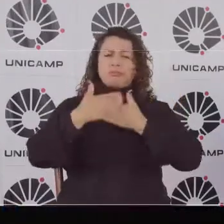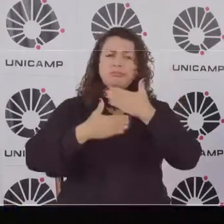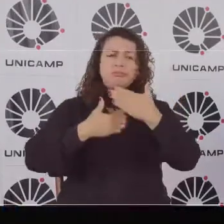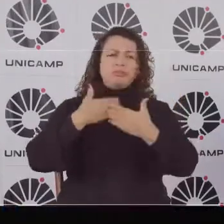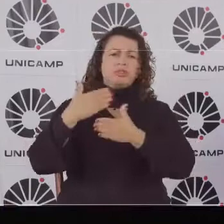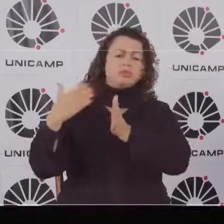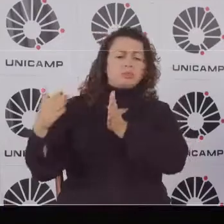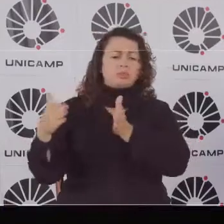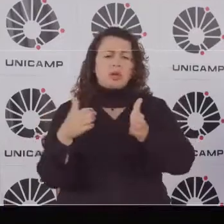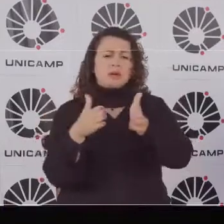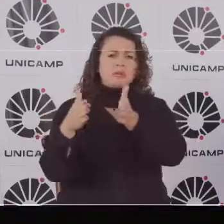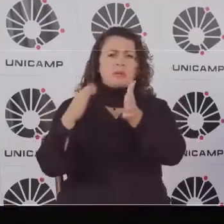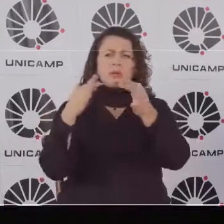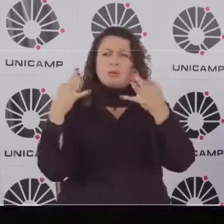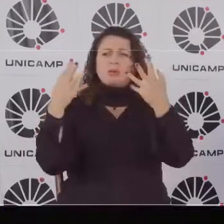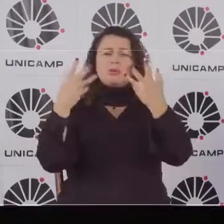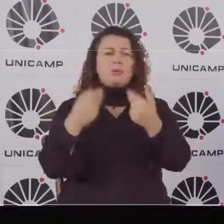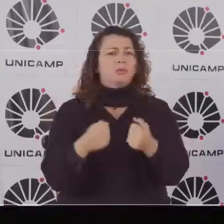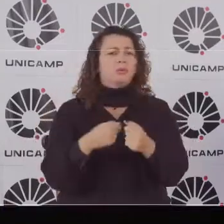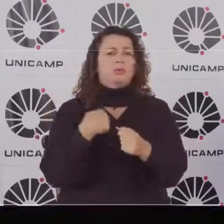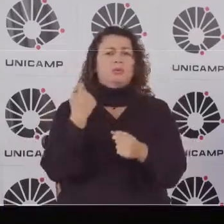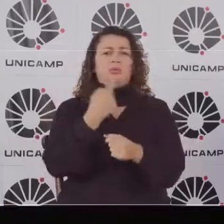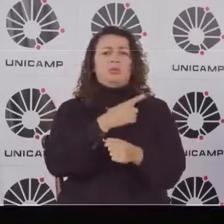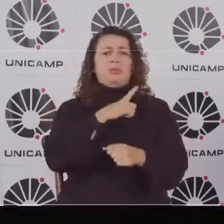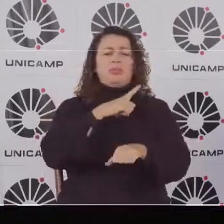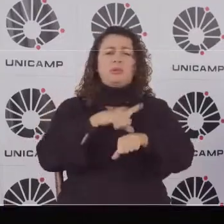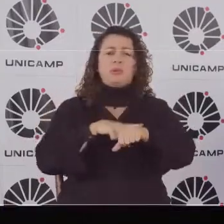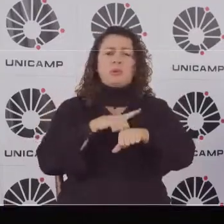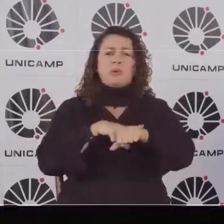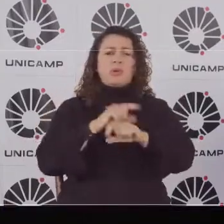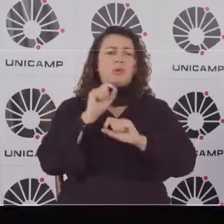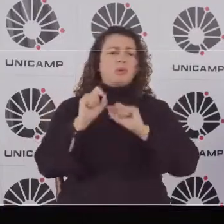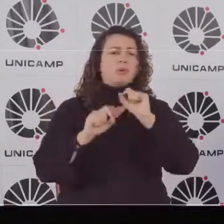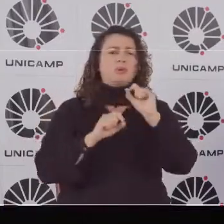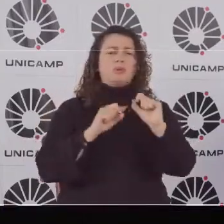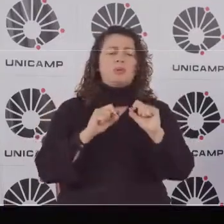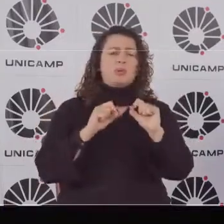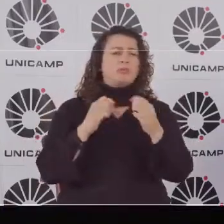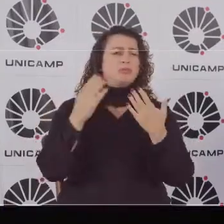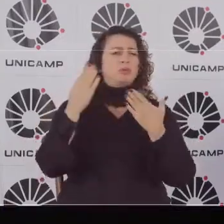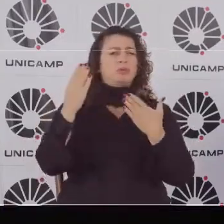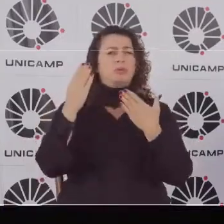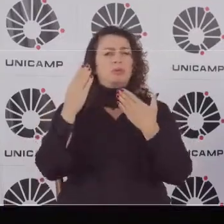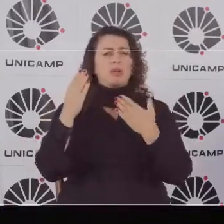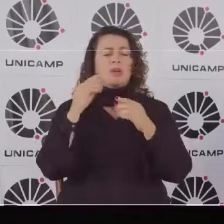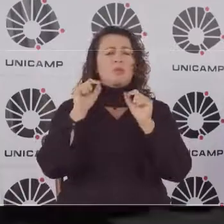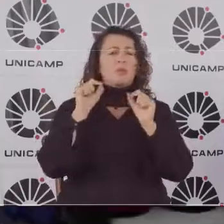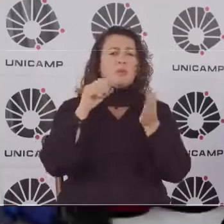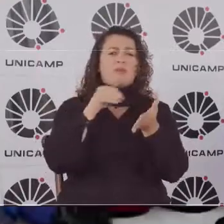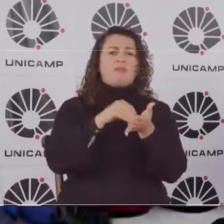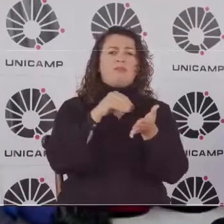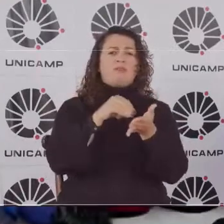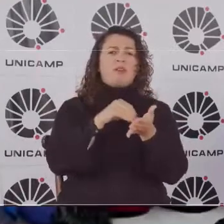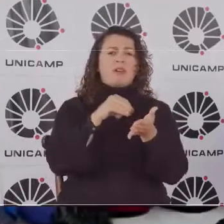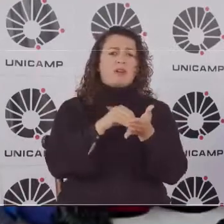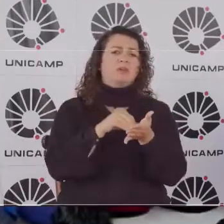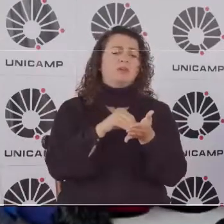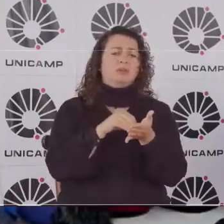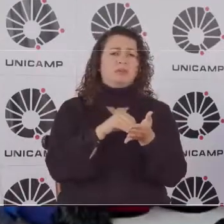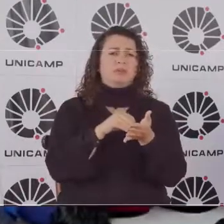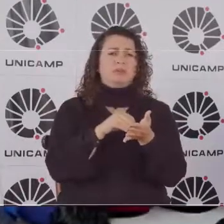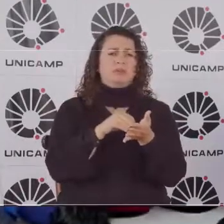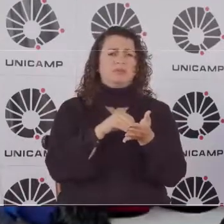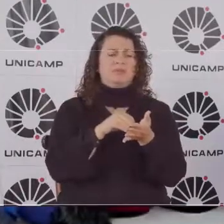percurso que a todo momento indaga desconfiado e pela ausência não